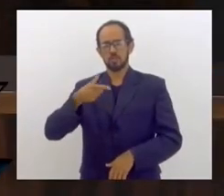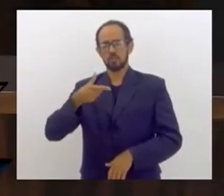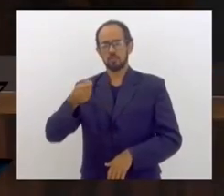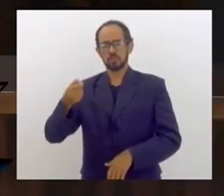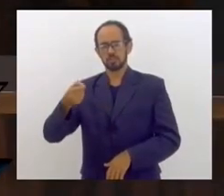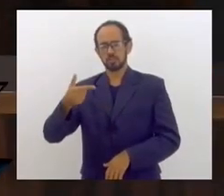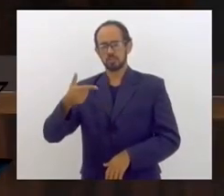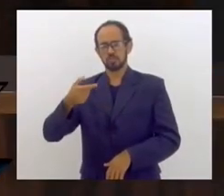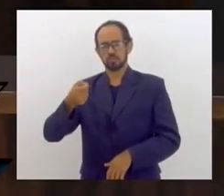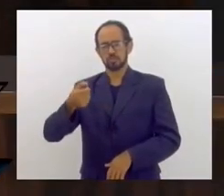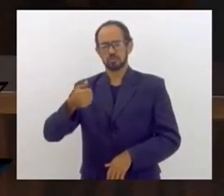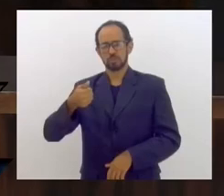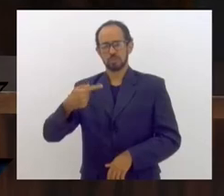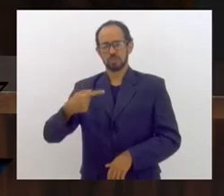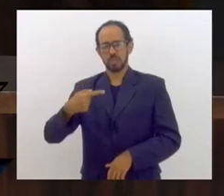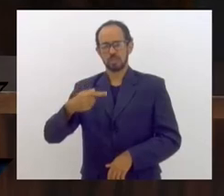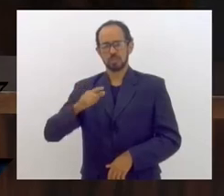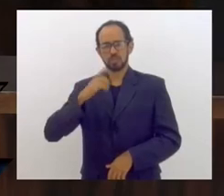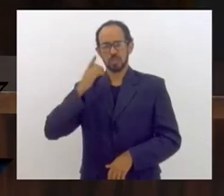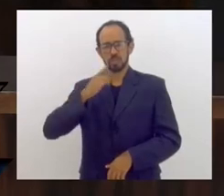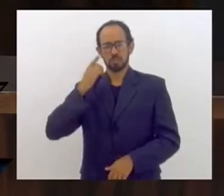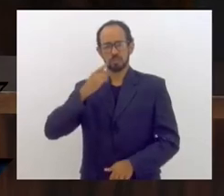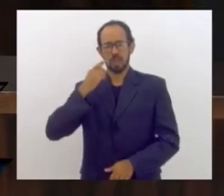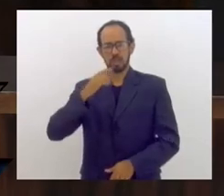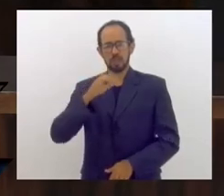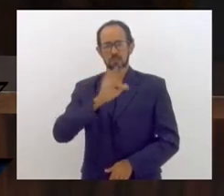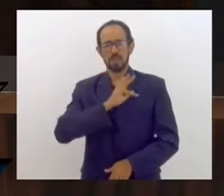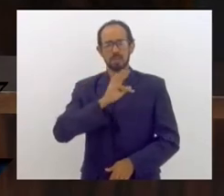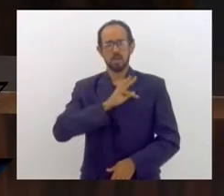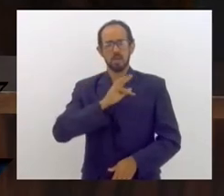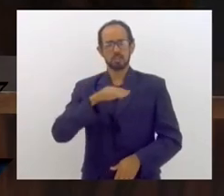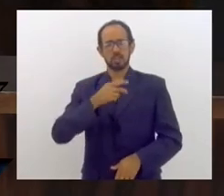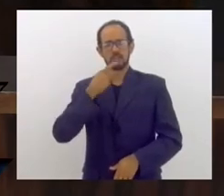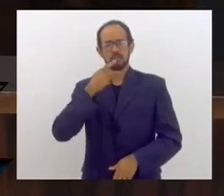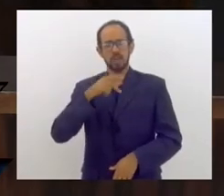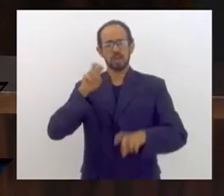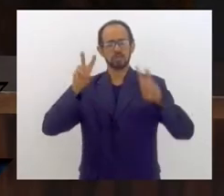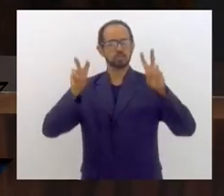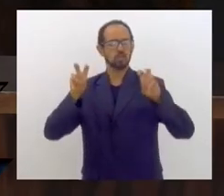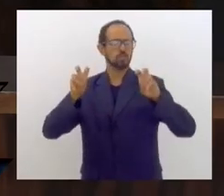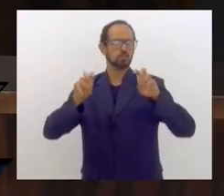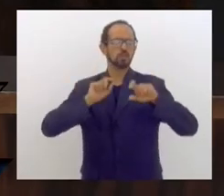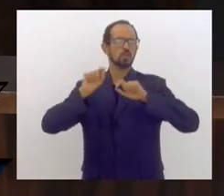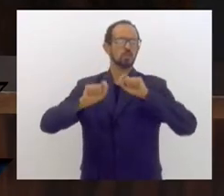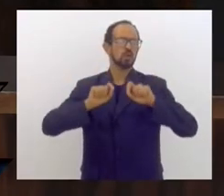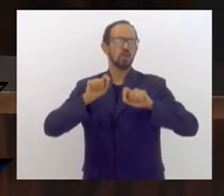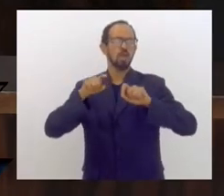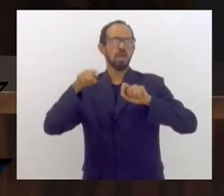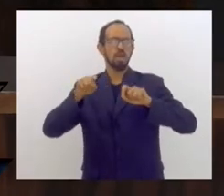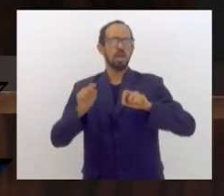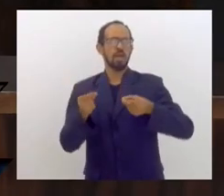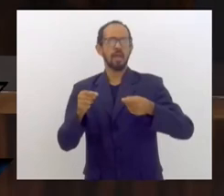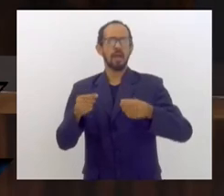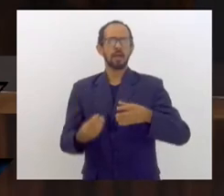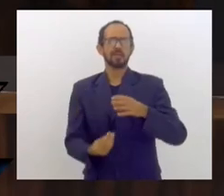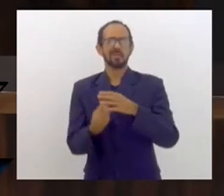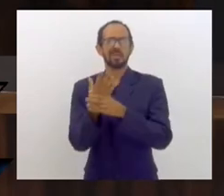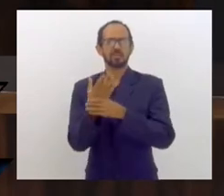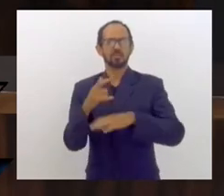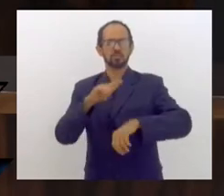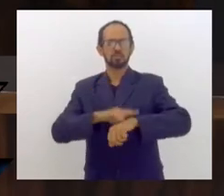2520/2017, de autoria da deputada Marta Rocha, que dispõe sobre a instalação de fraudário